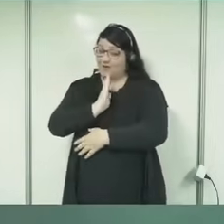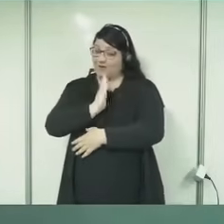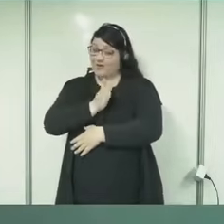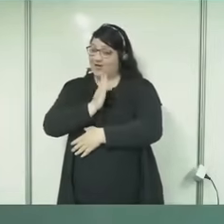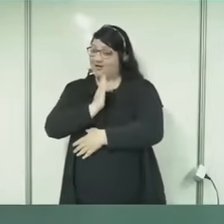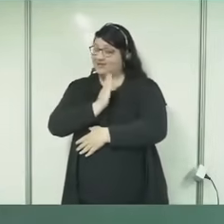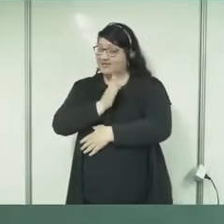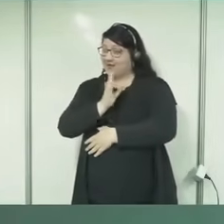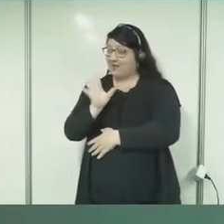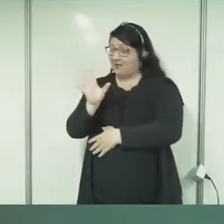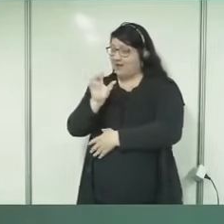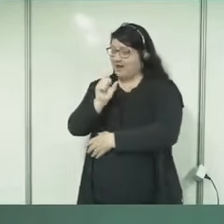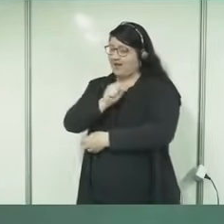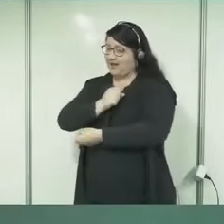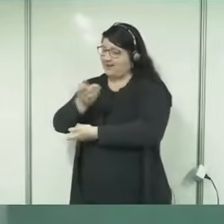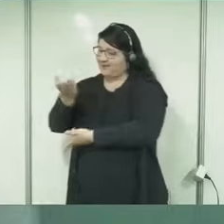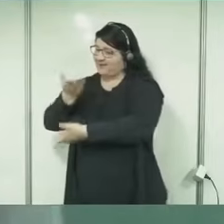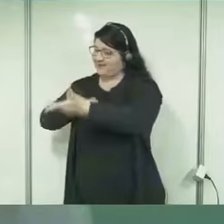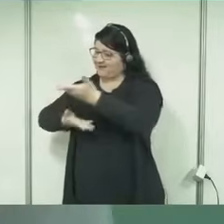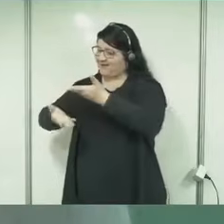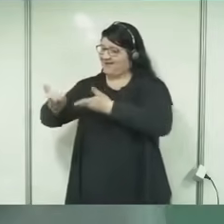olhares que se aceitam.